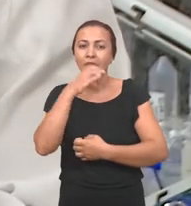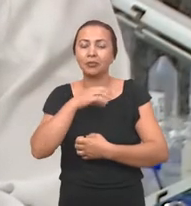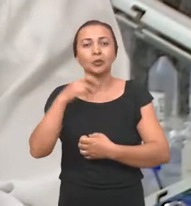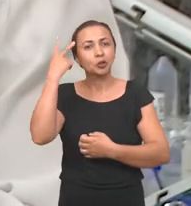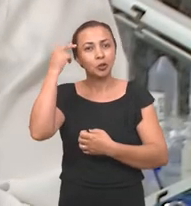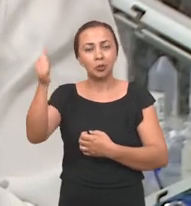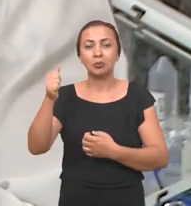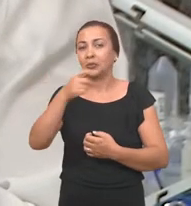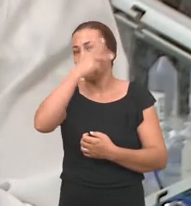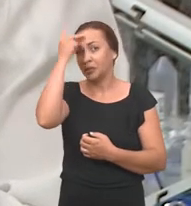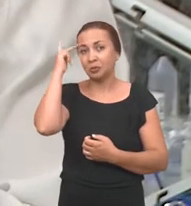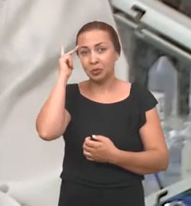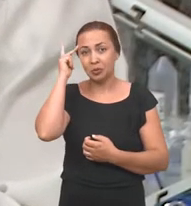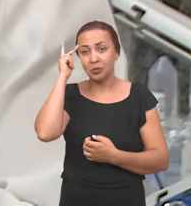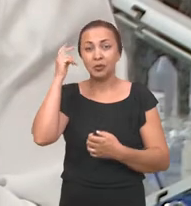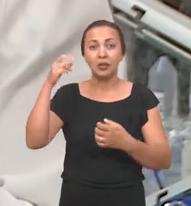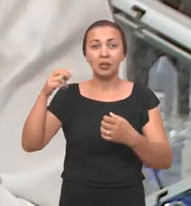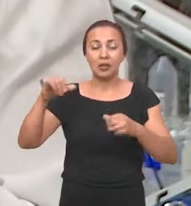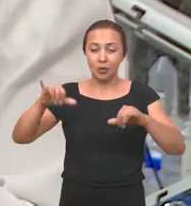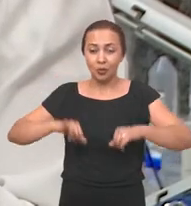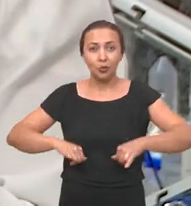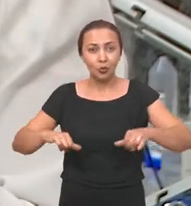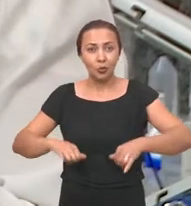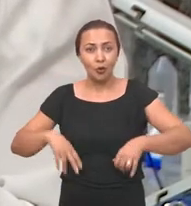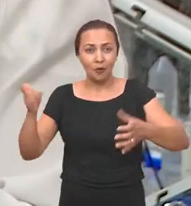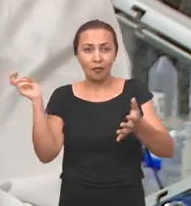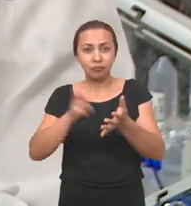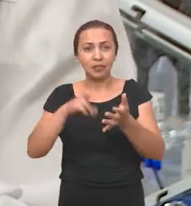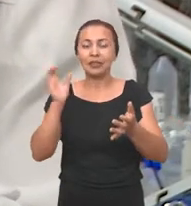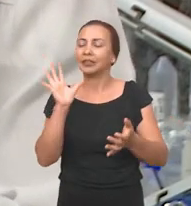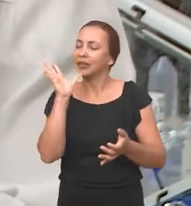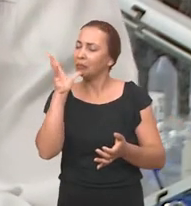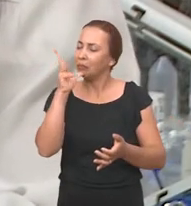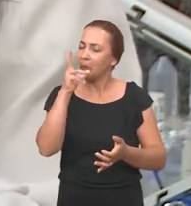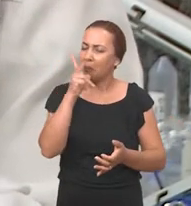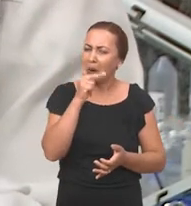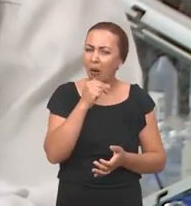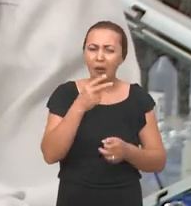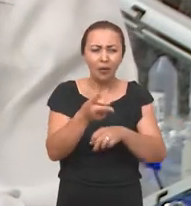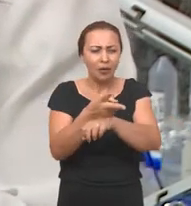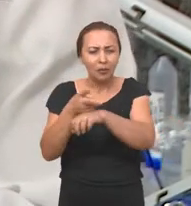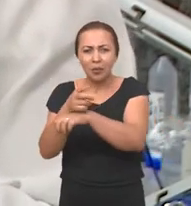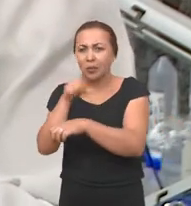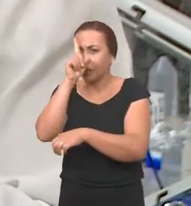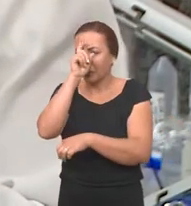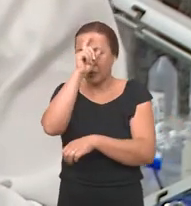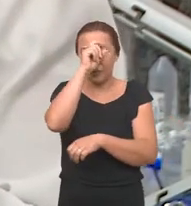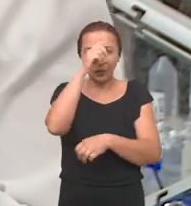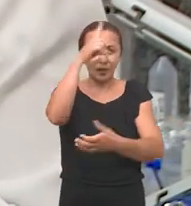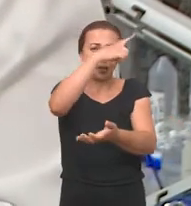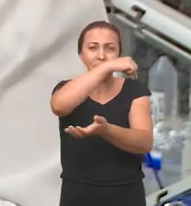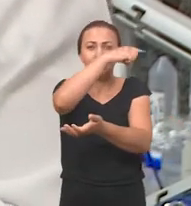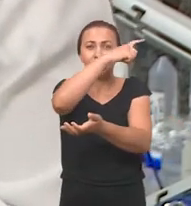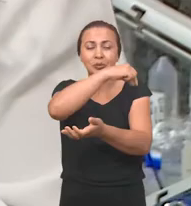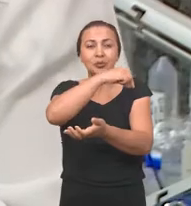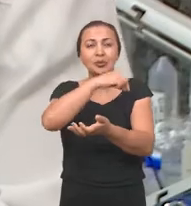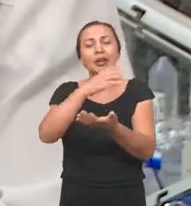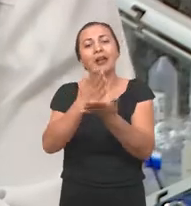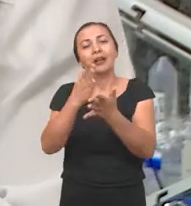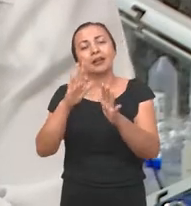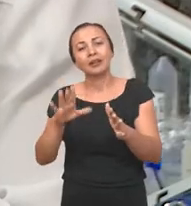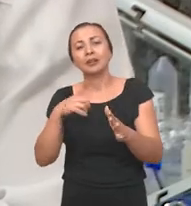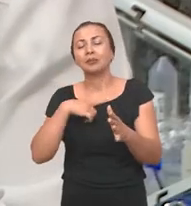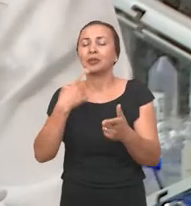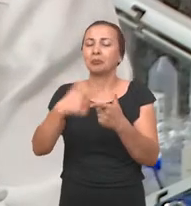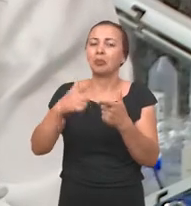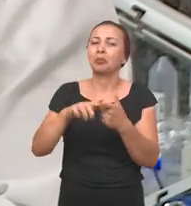aí é muito comum que as vítimas, principalmente aquelas vítimas que demoram muito a conseguir o acesso ao soro, elas